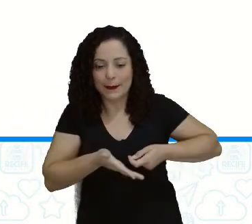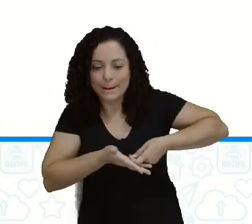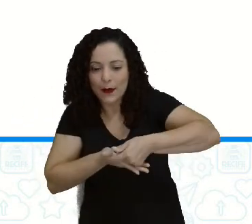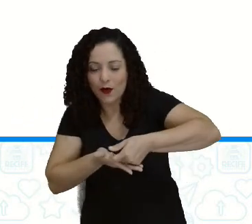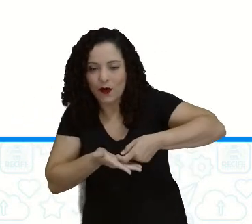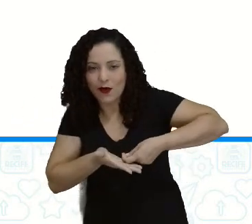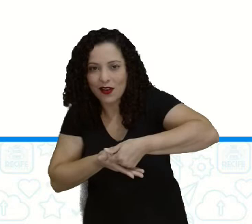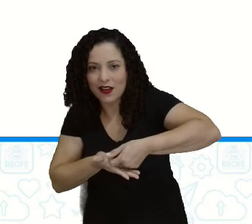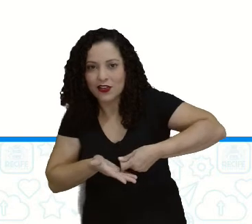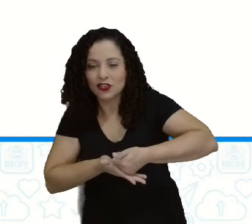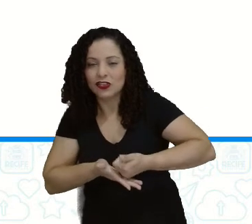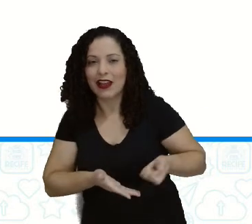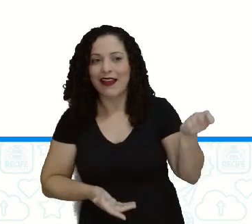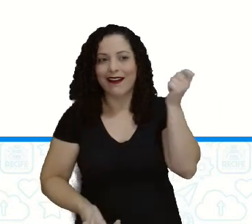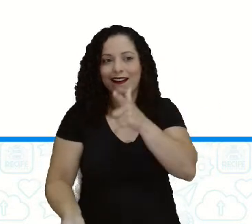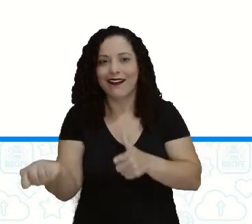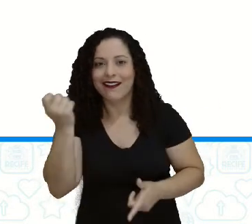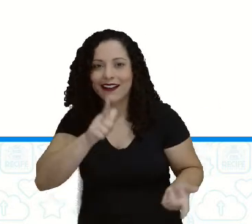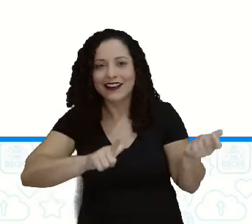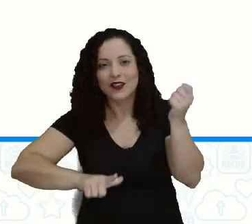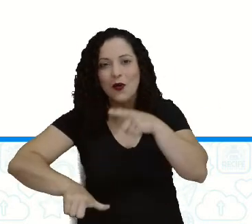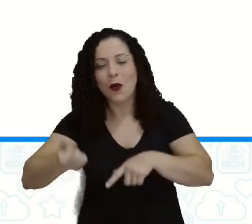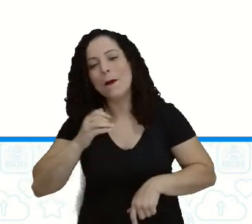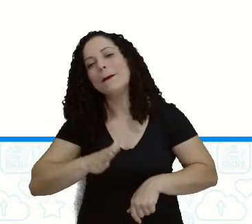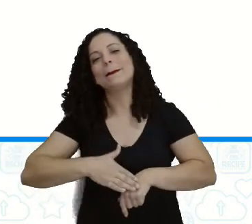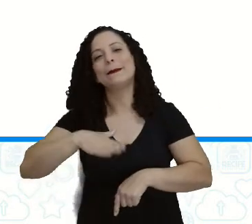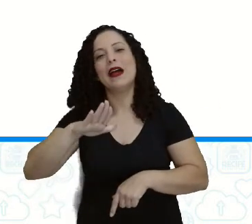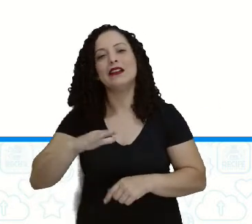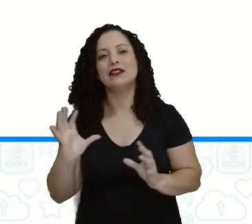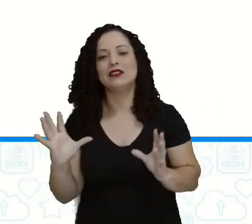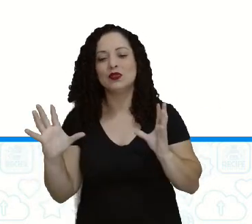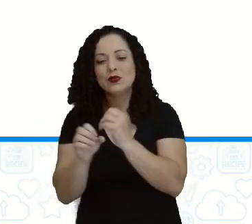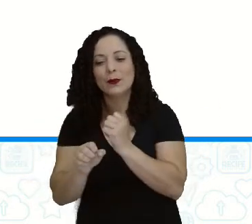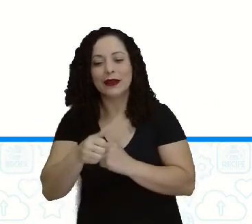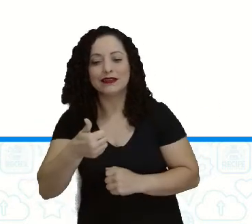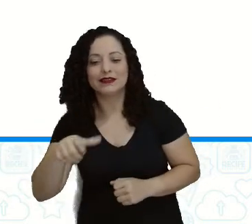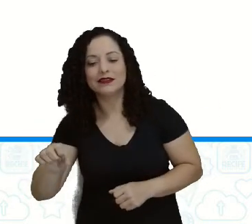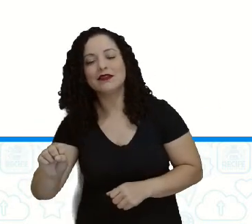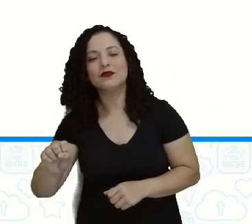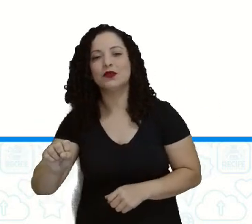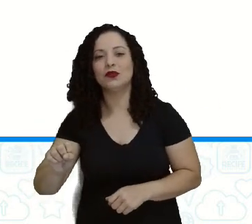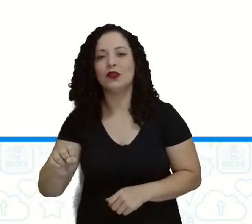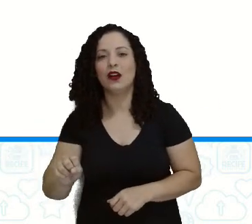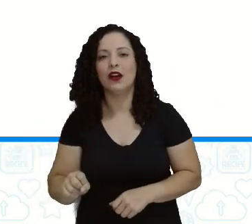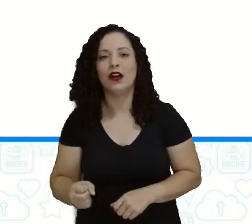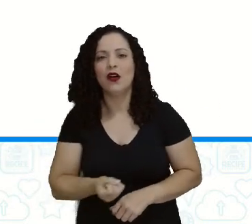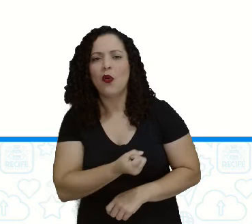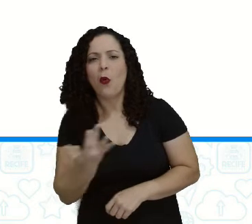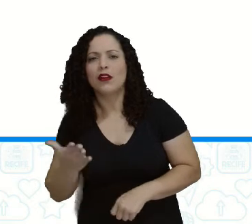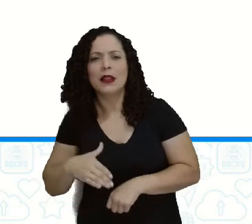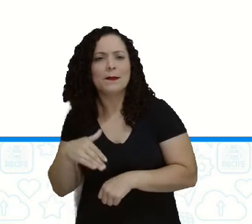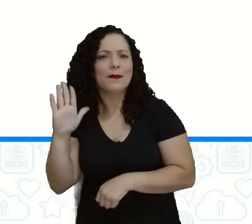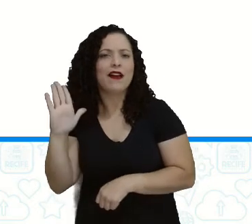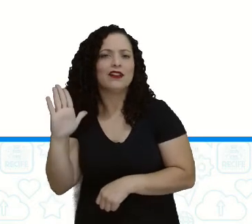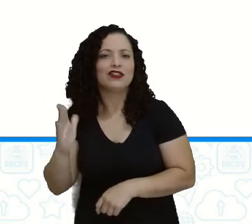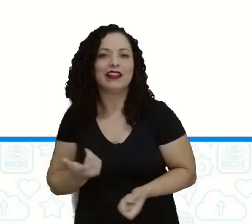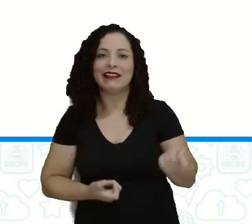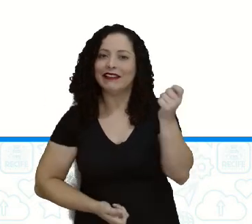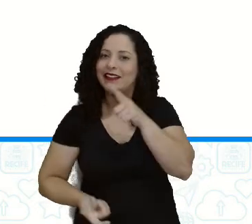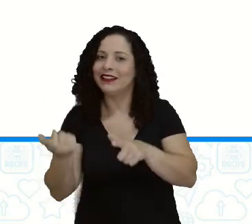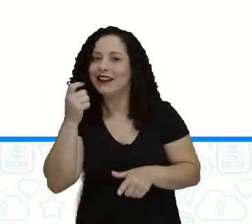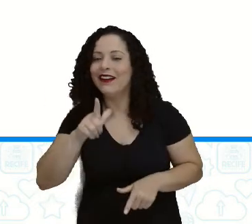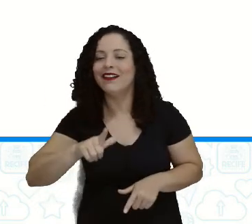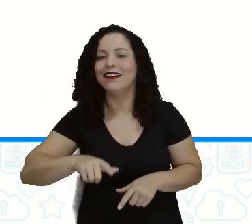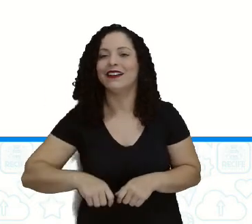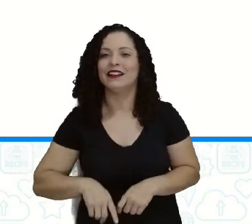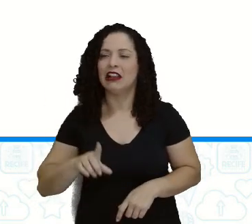jogo algumas e ficou com 18. Quantas bolas ele conseguiu ganhar? Eita, professora,